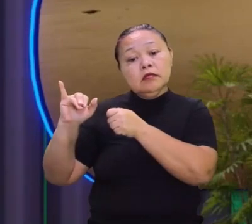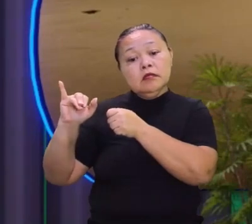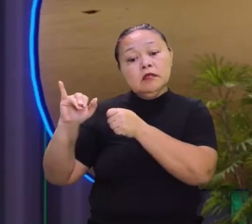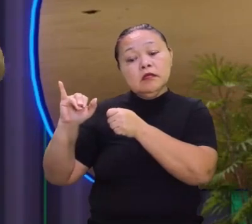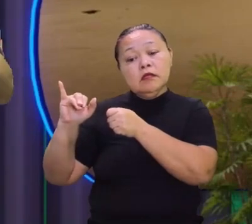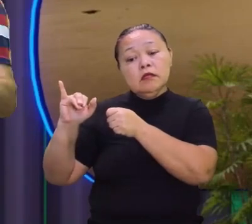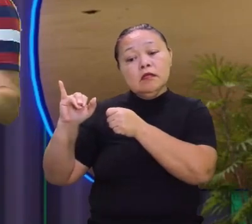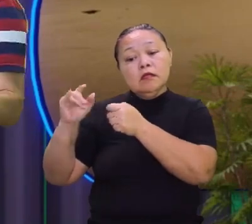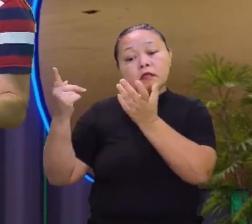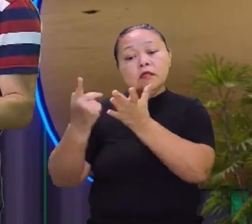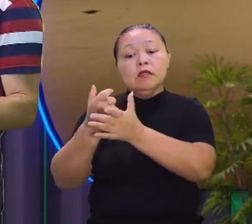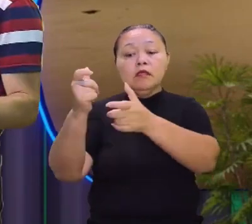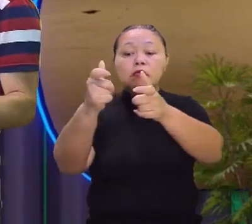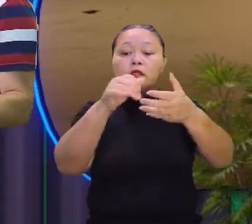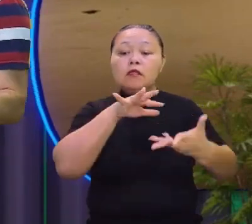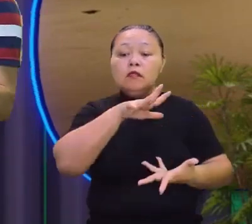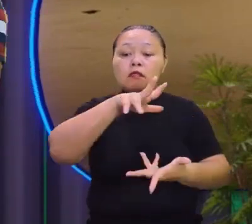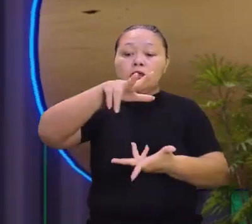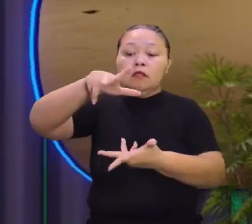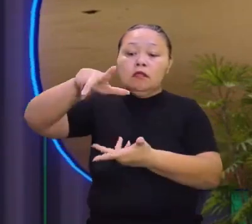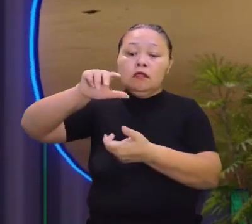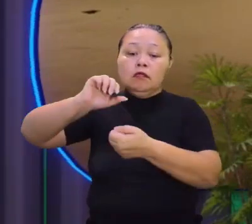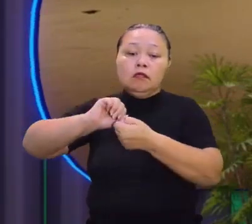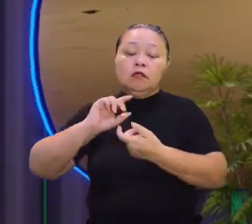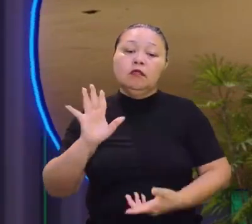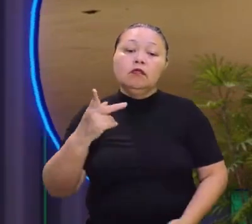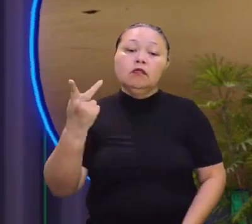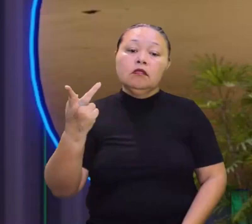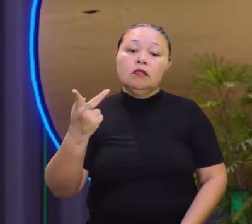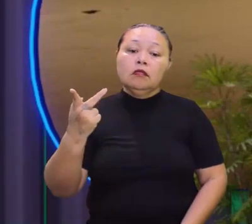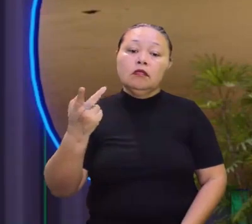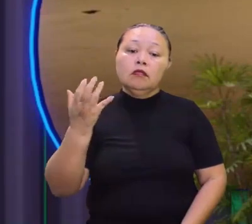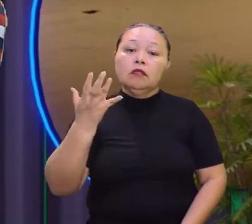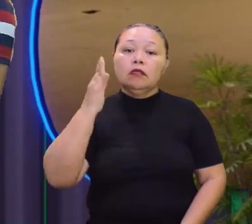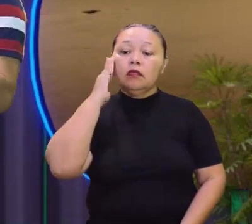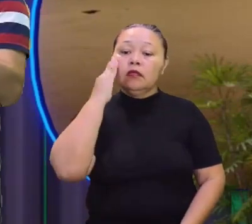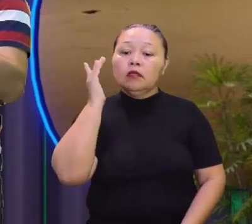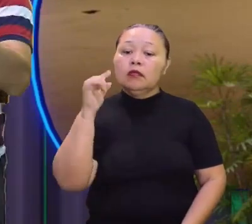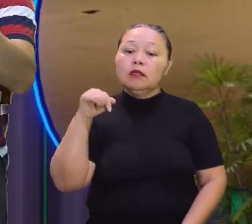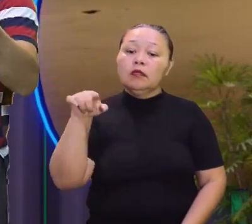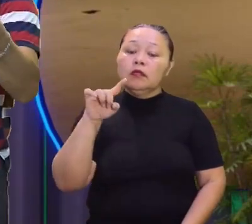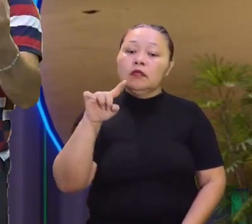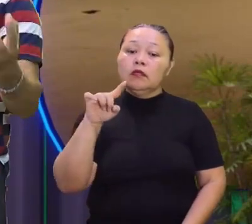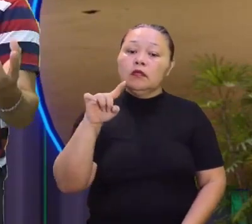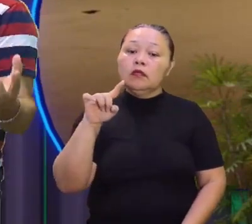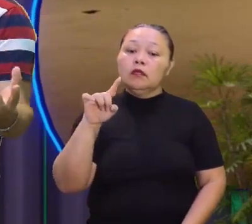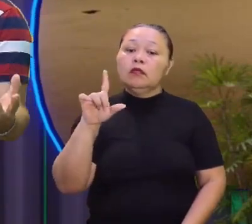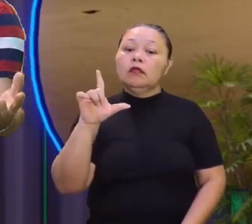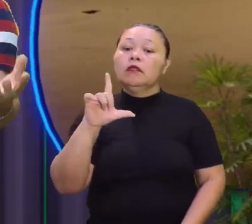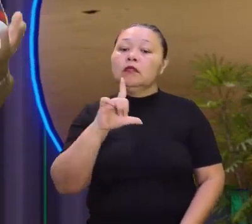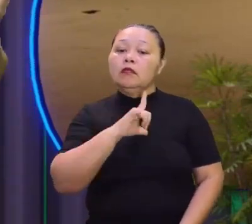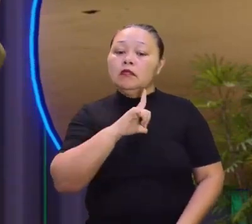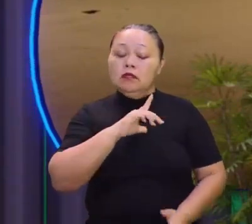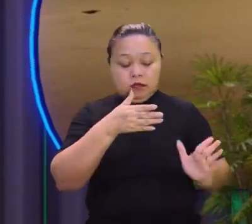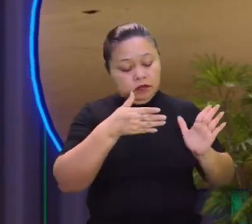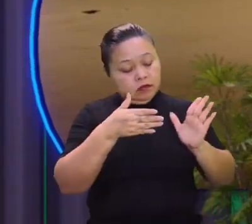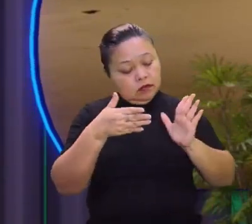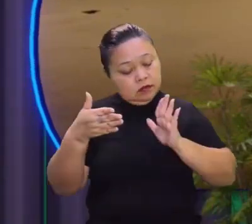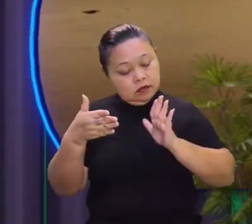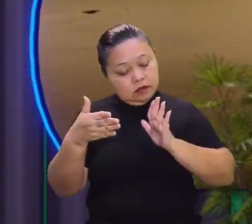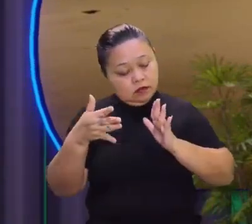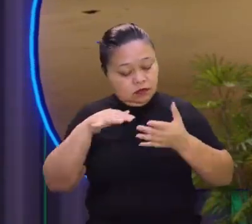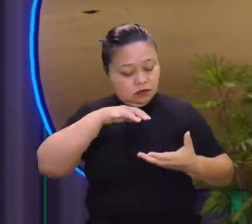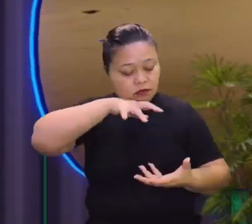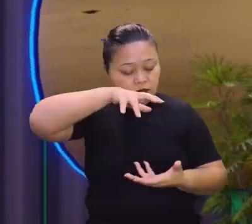vai acontecer em qualquer lugar do mundo. Exato. Não é isso? Então, o que a gente quer que você entenda? Que a gente tem um período